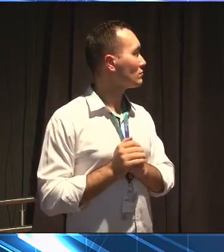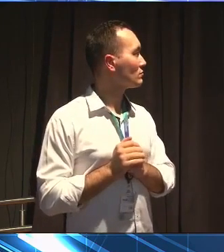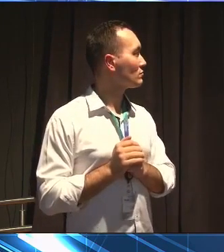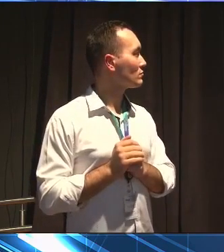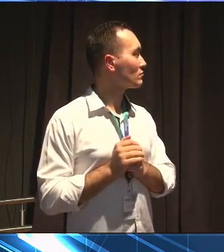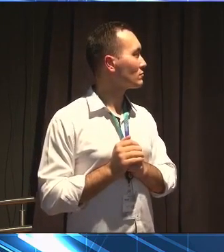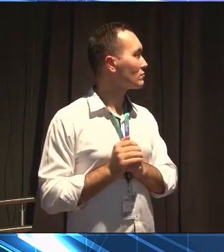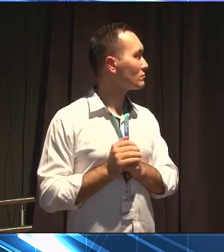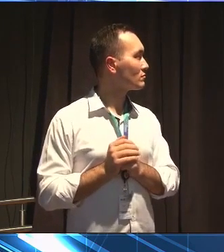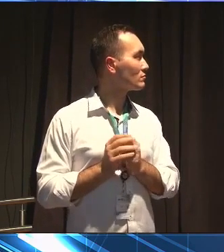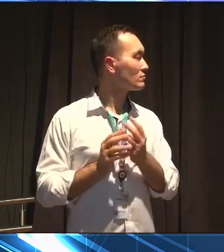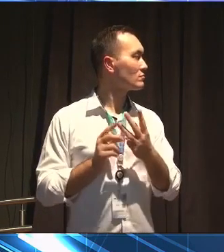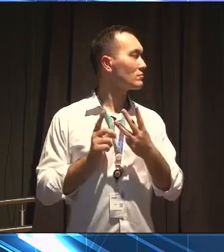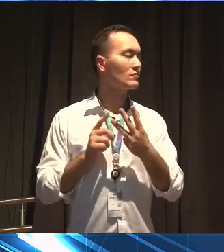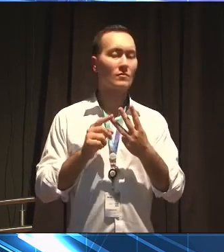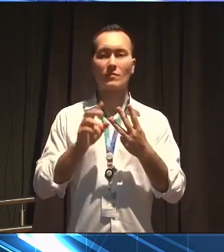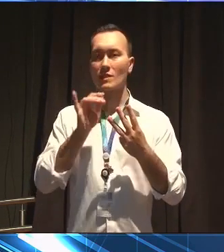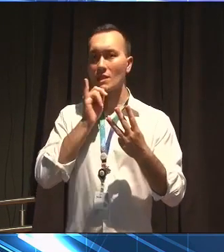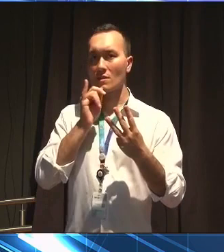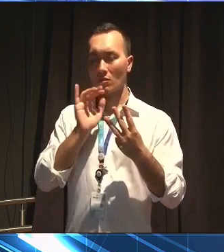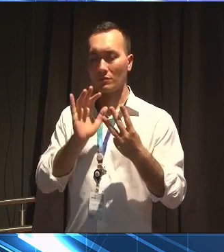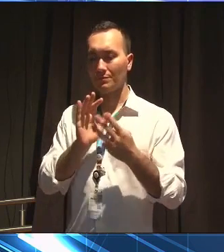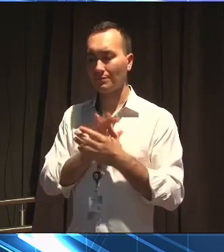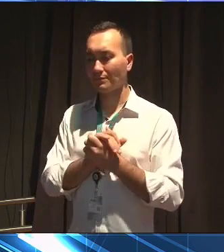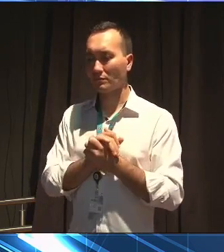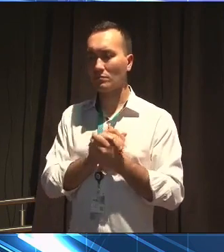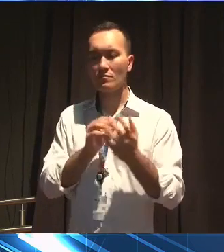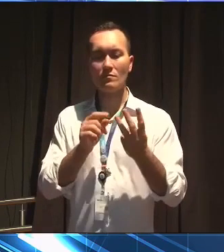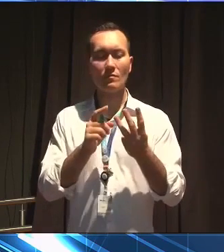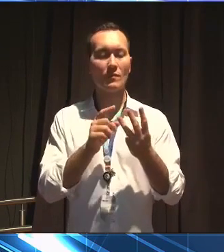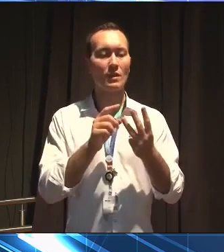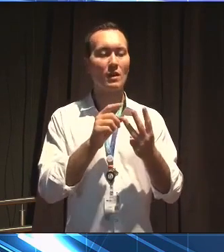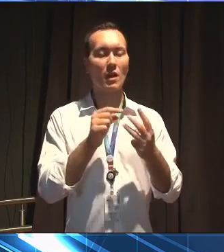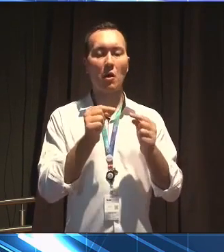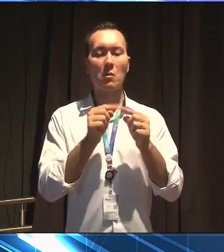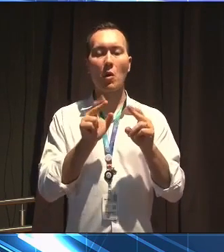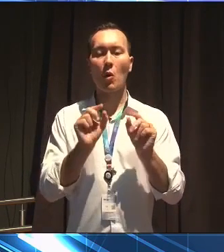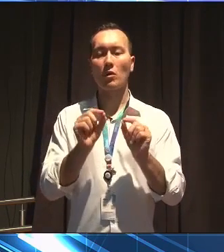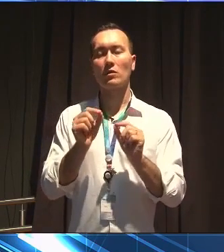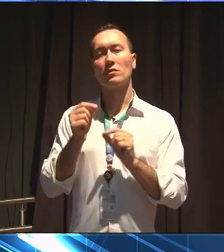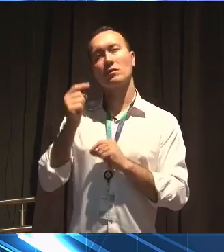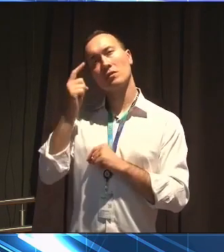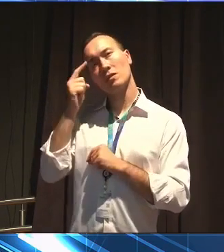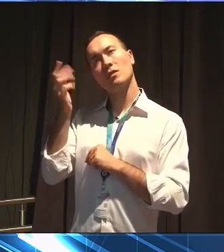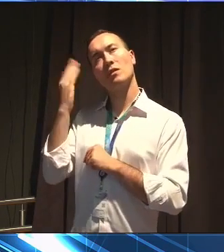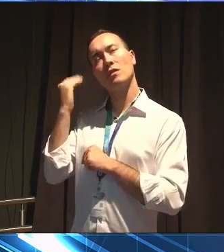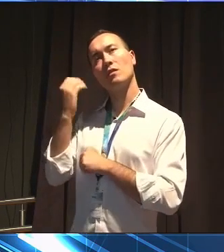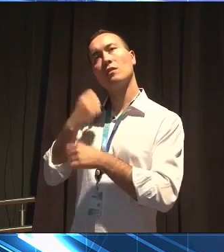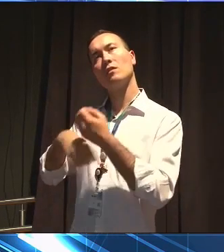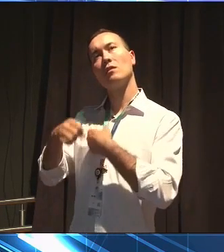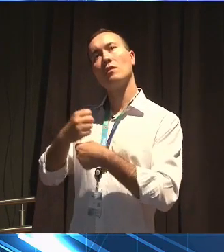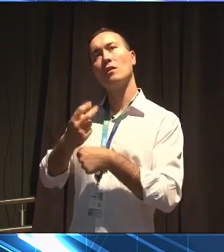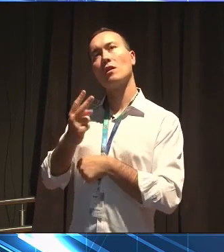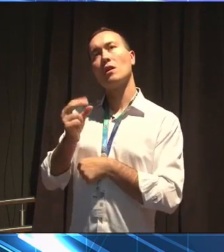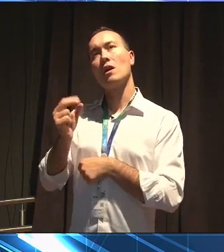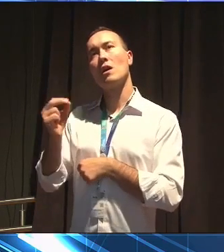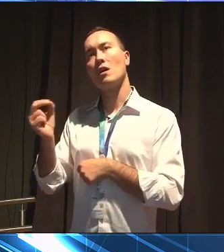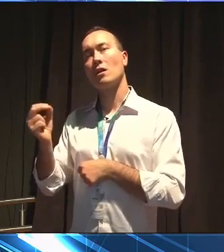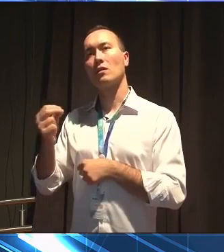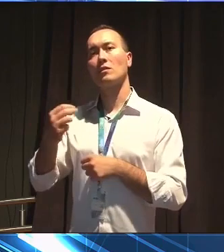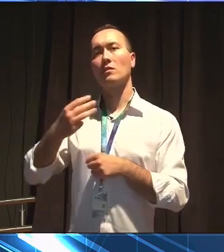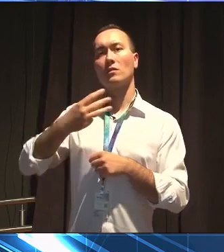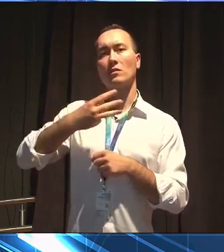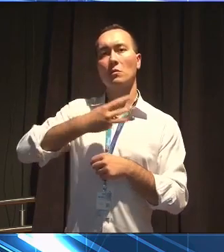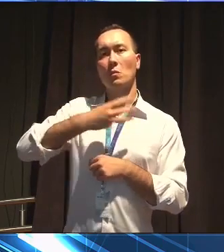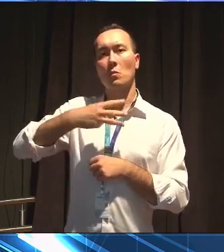de forma cronológica. Quando a gente estava utilizando lá em 1990, 2000, Windows,